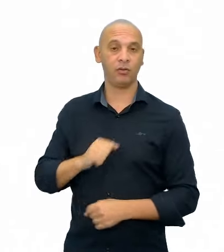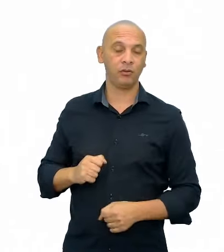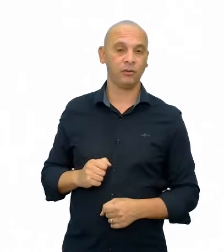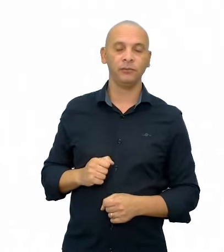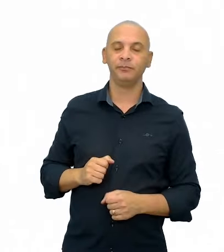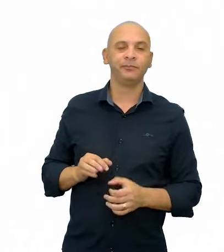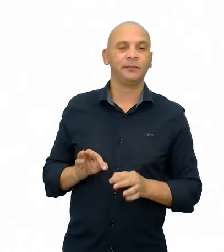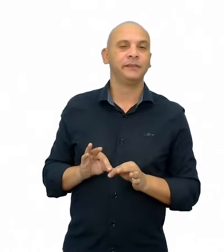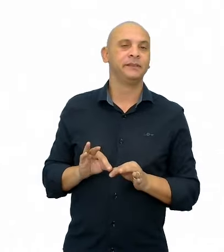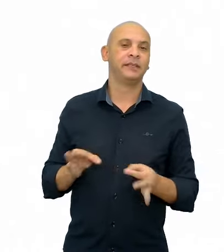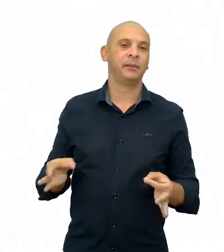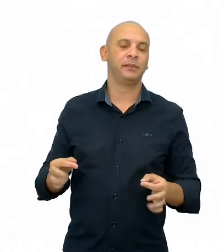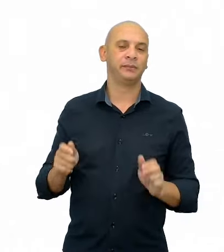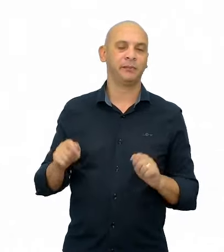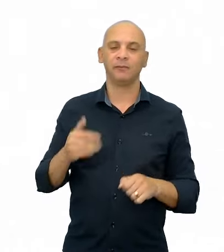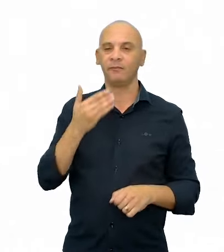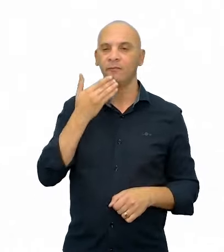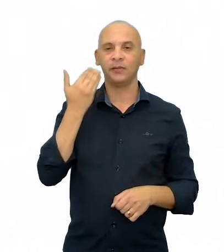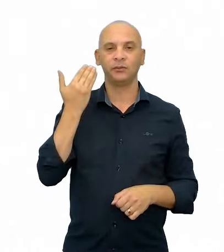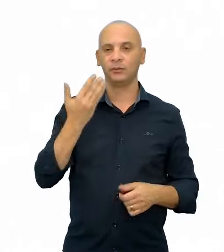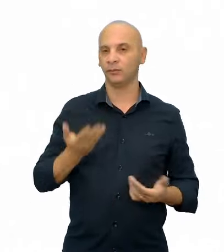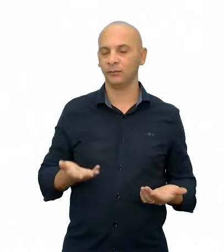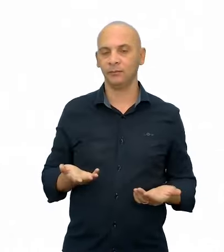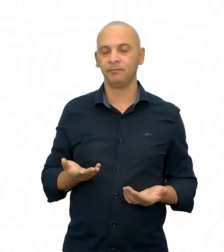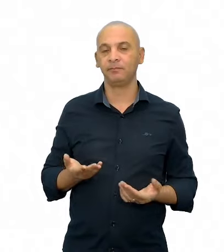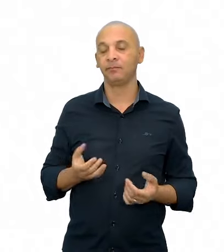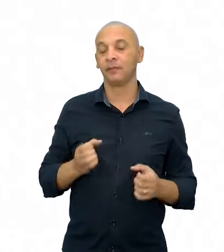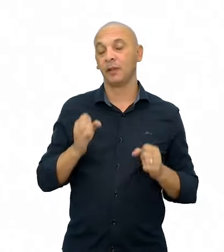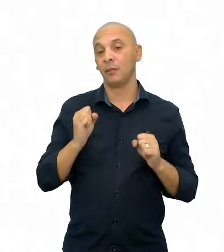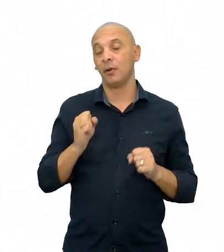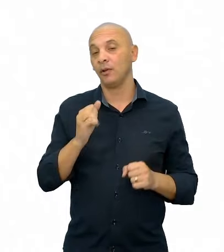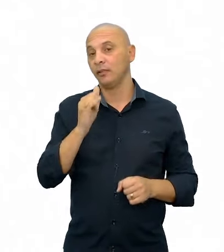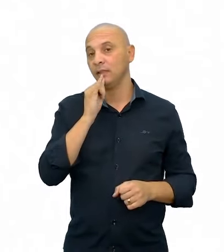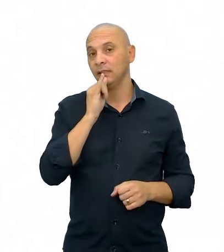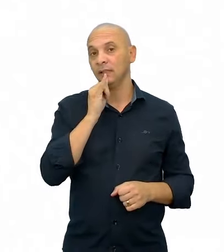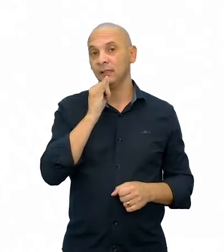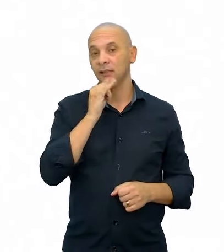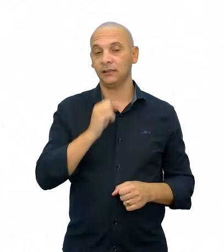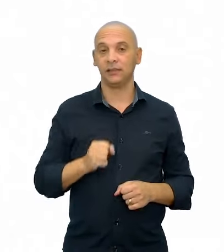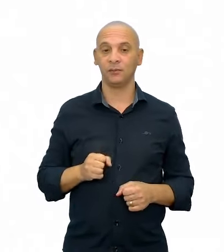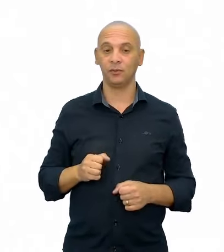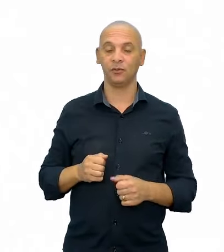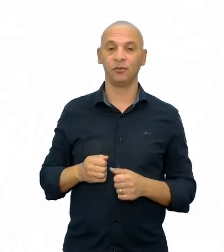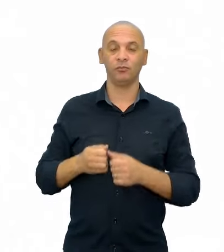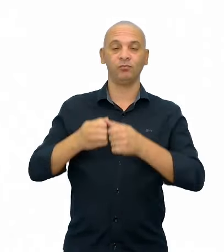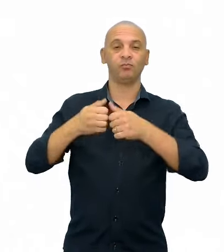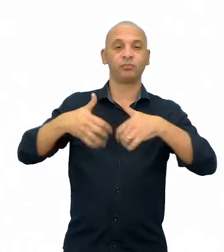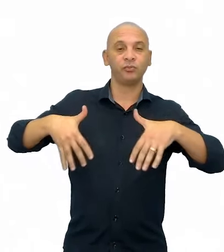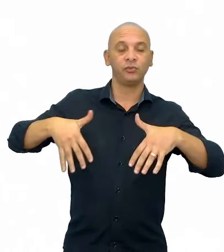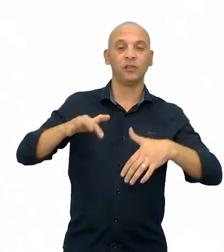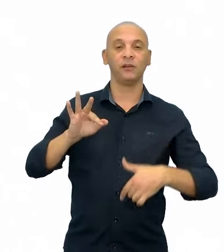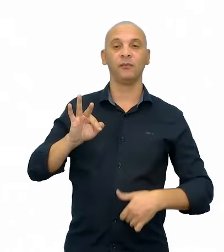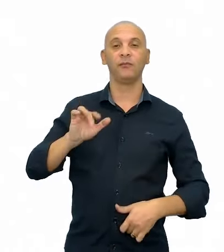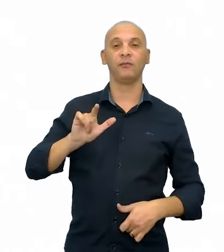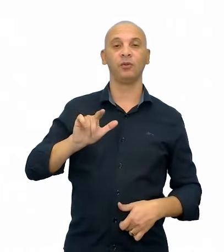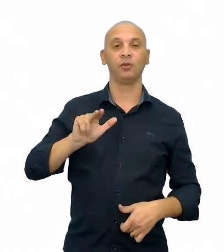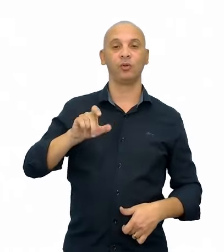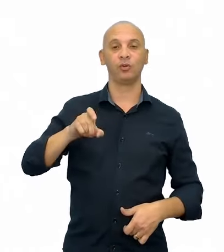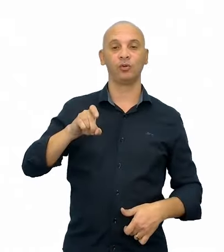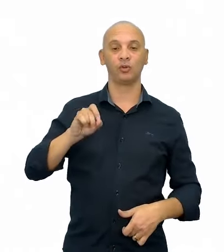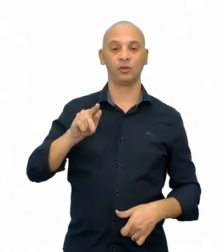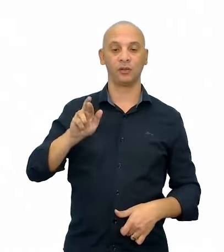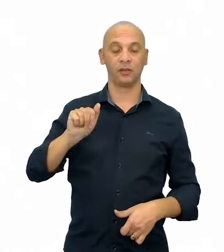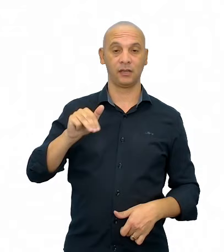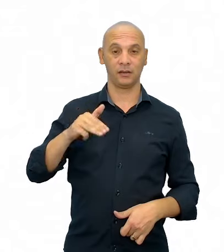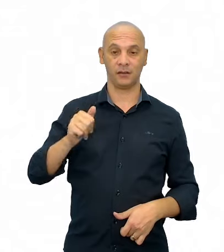forma simples, né, a gente pode trabalhar com esse fluxograma. A gente pode estar colocando